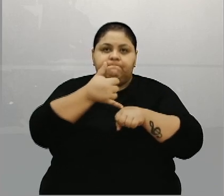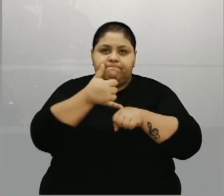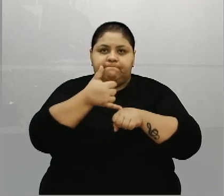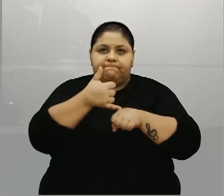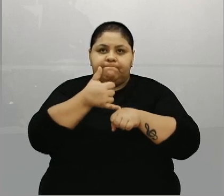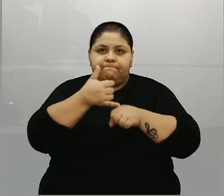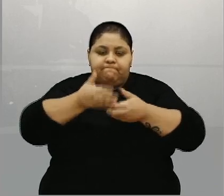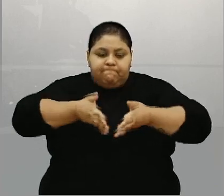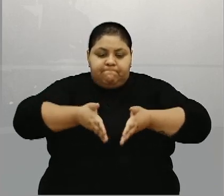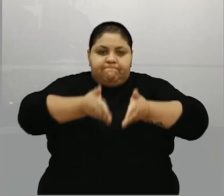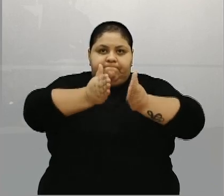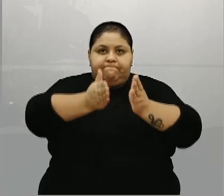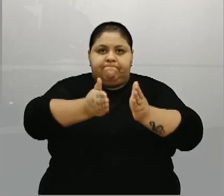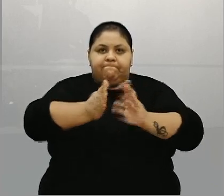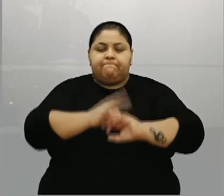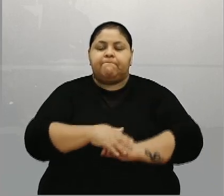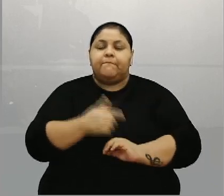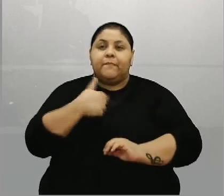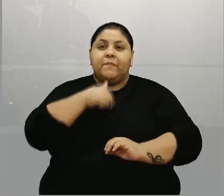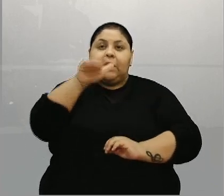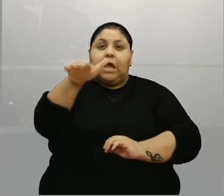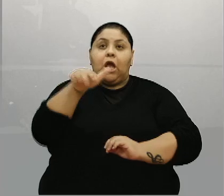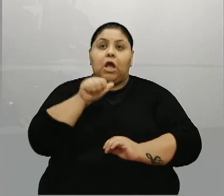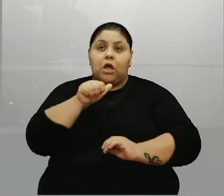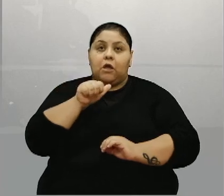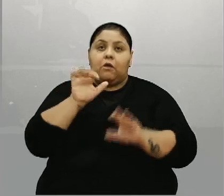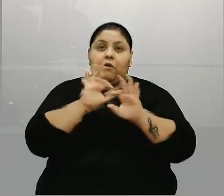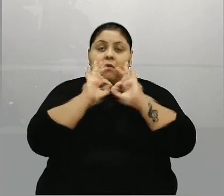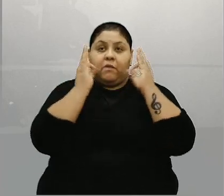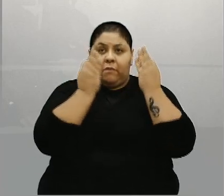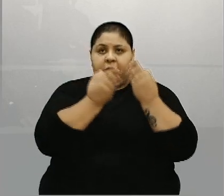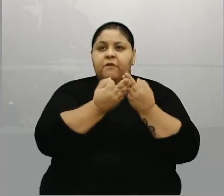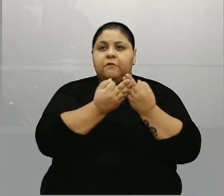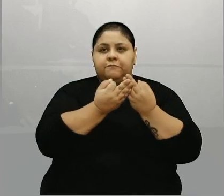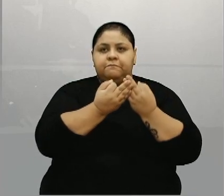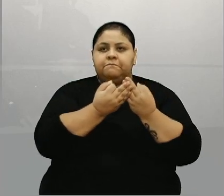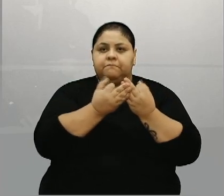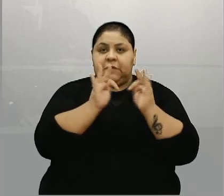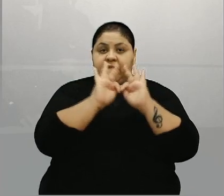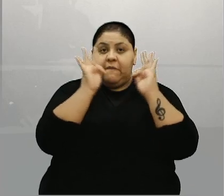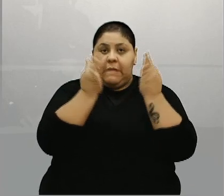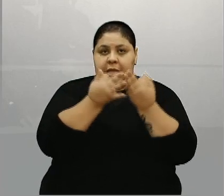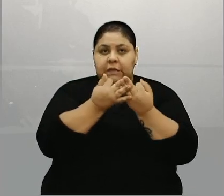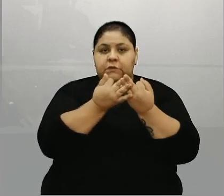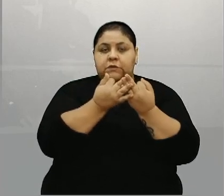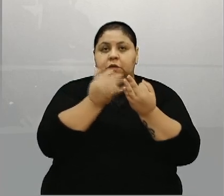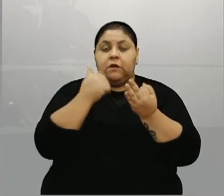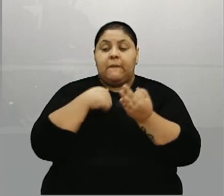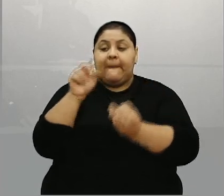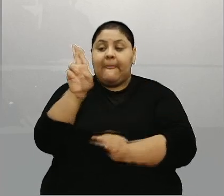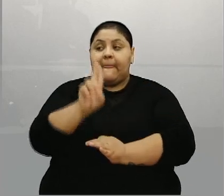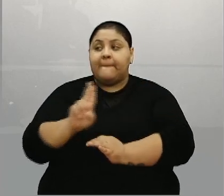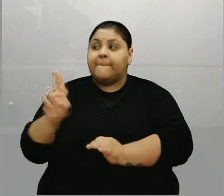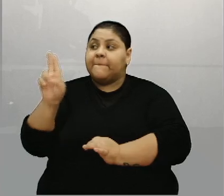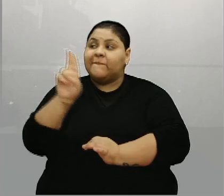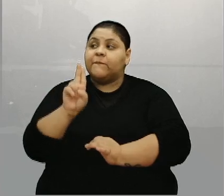pelaquela rua. Eu fui chamado ali pela família Zapparoli, onde eu usei